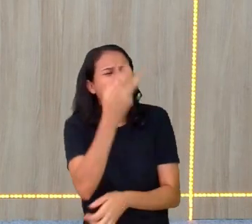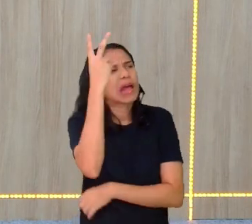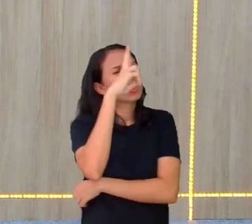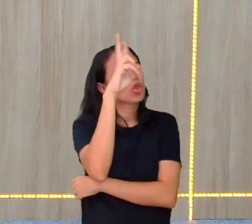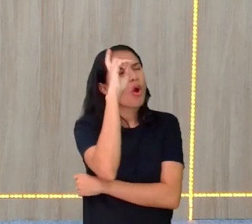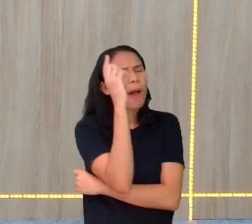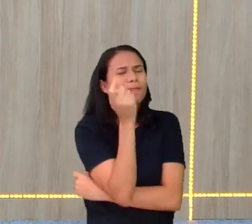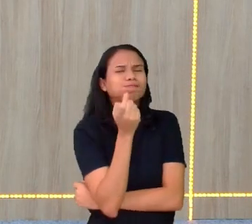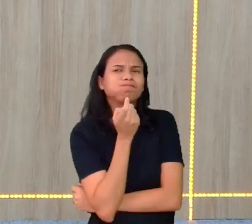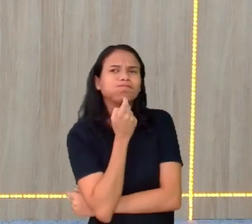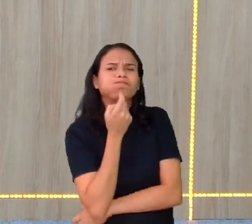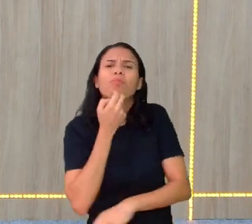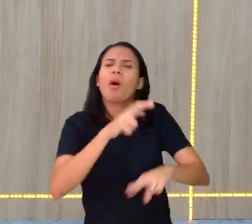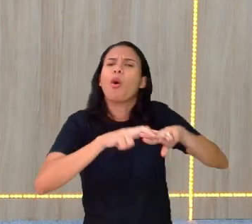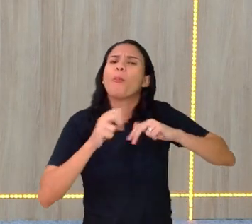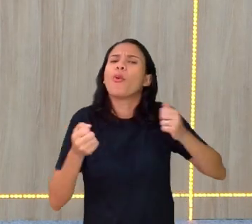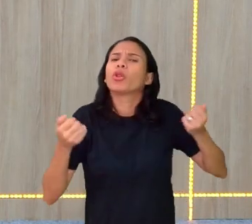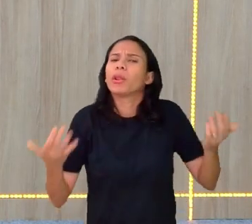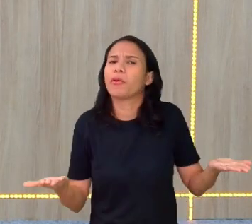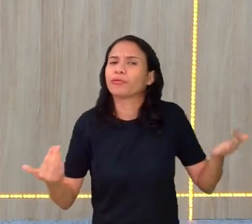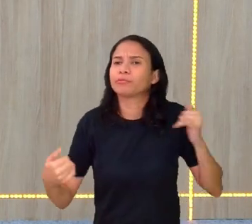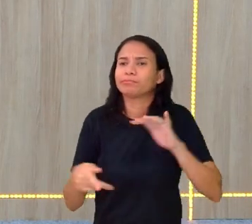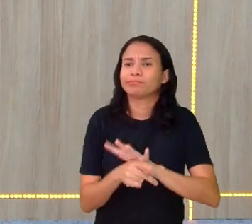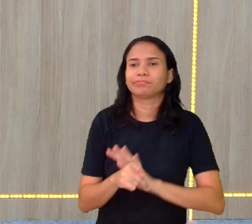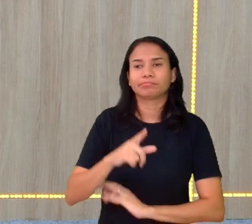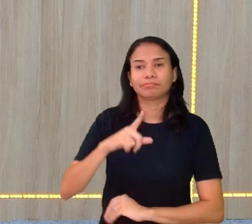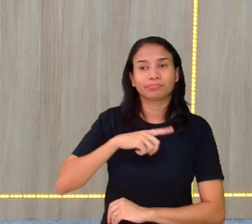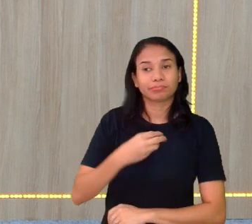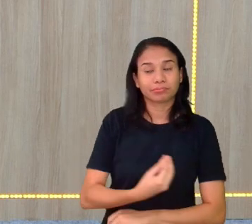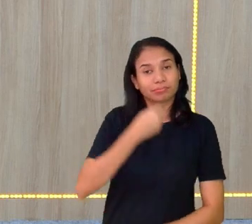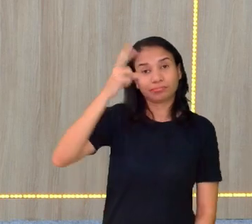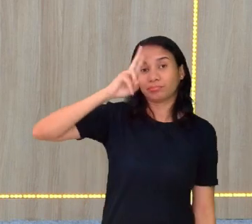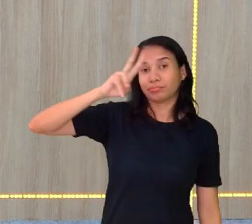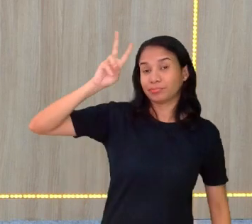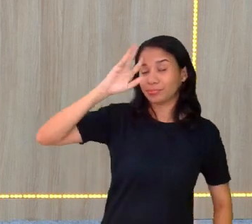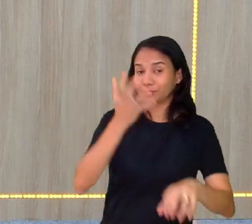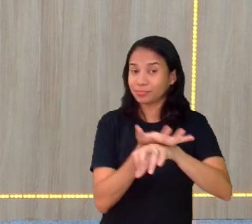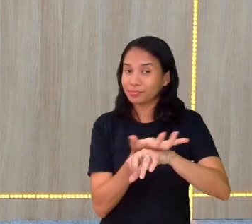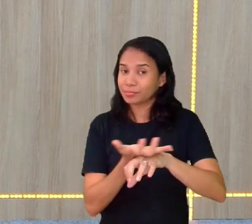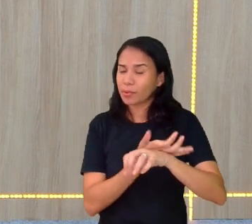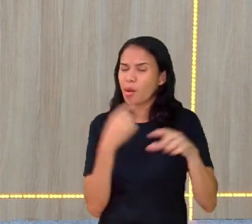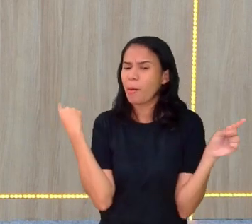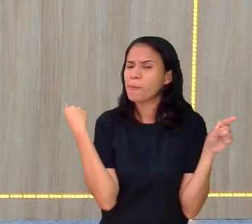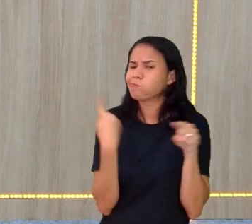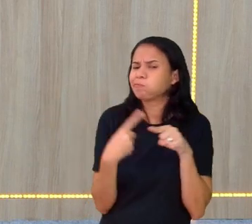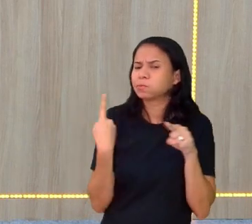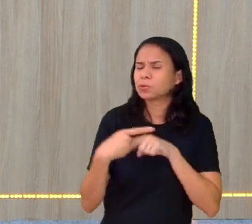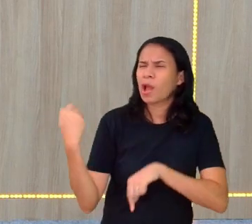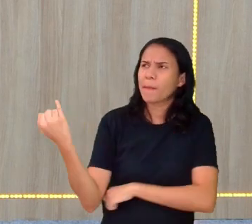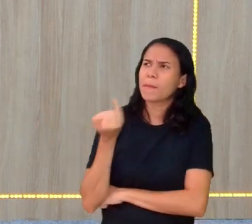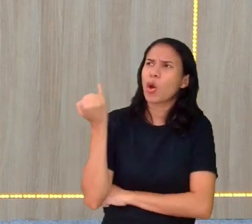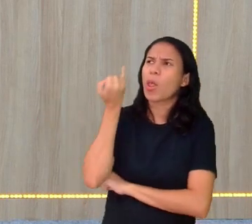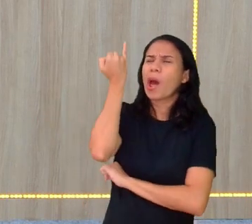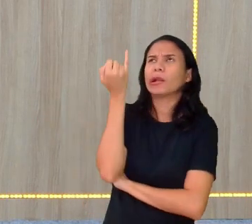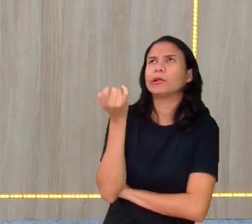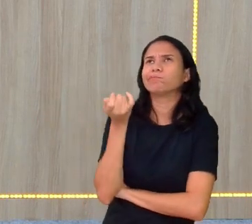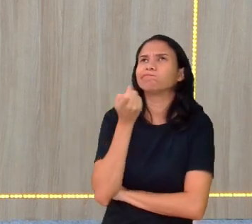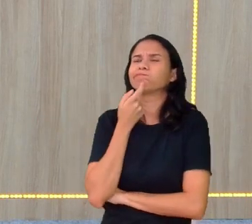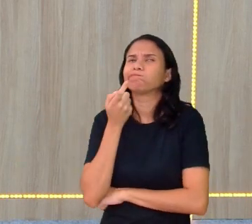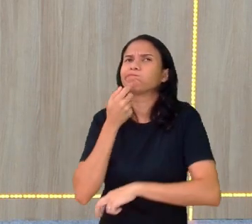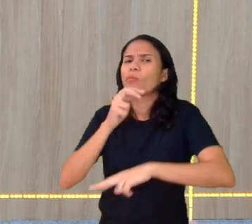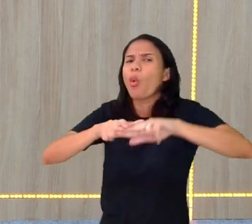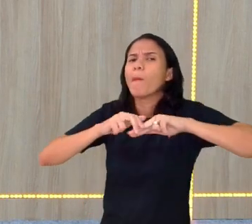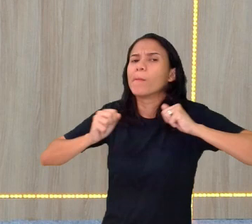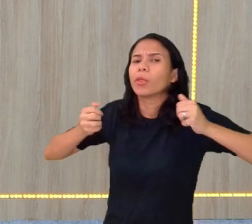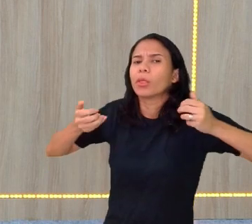gente está aqui com o componente curricular, como eu falei, né, de história. E por que é tão importante, né, a gente estudar